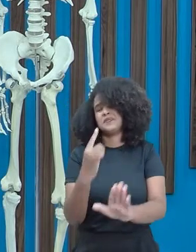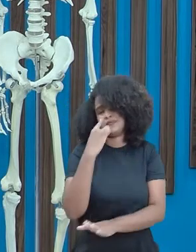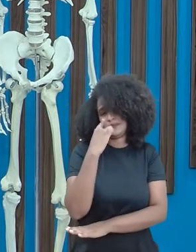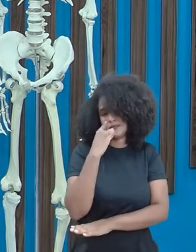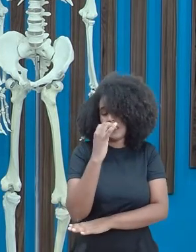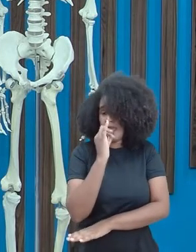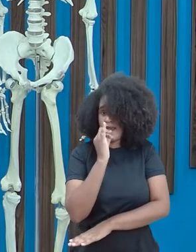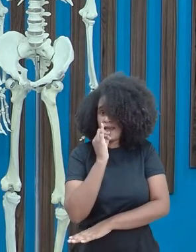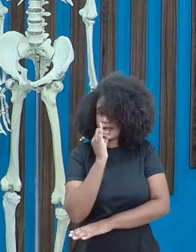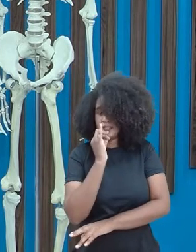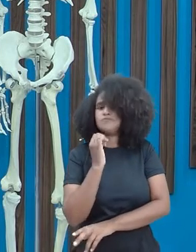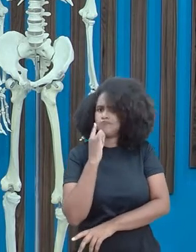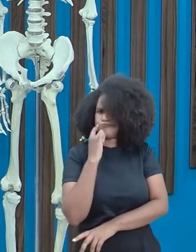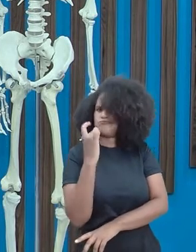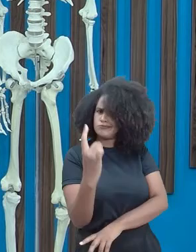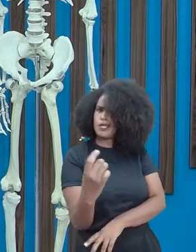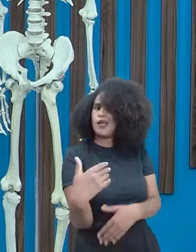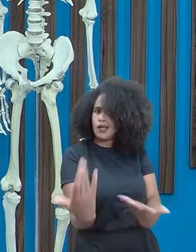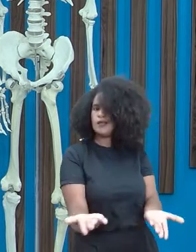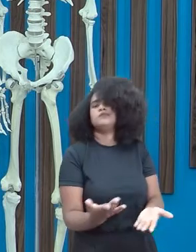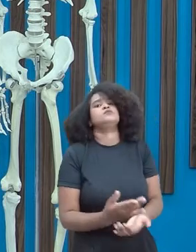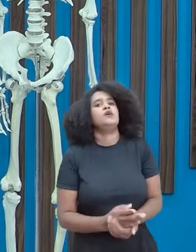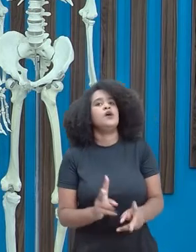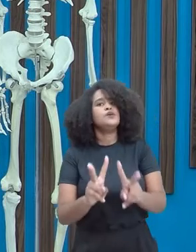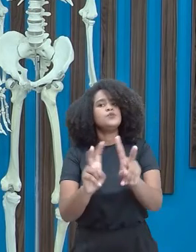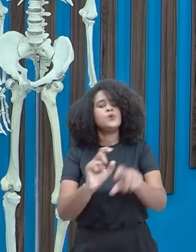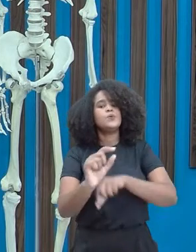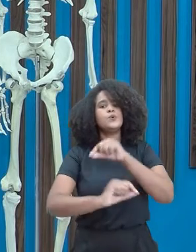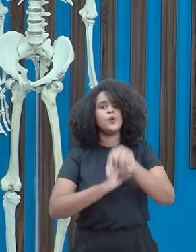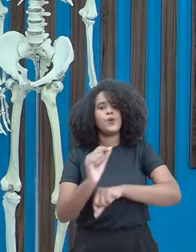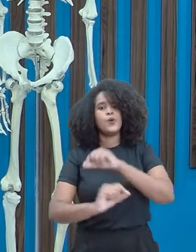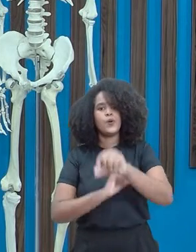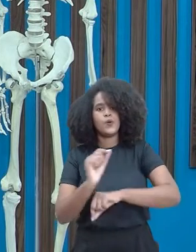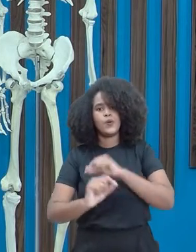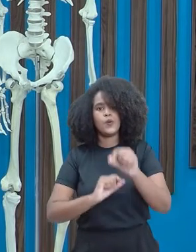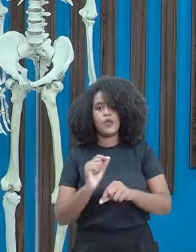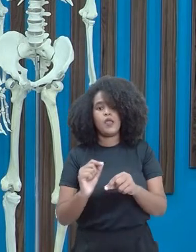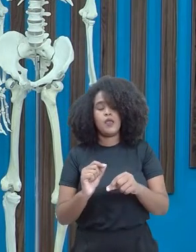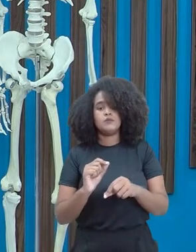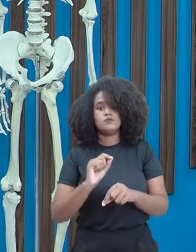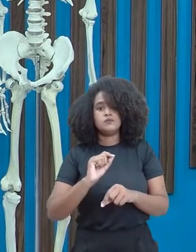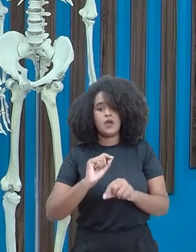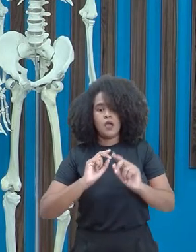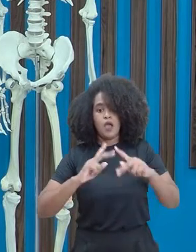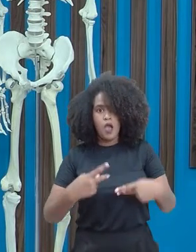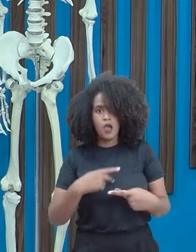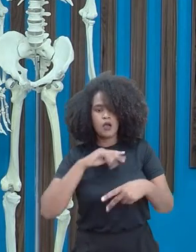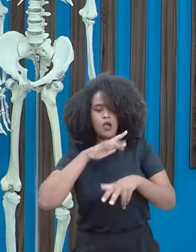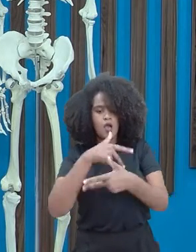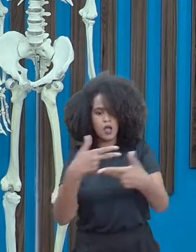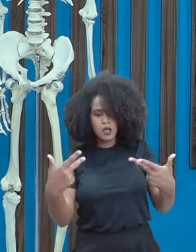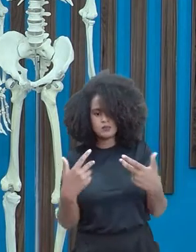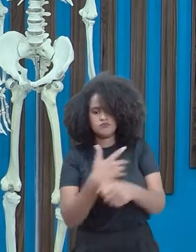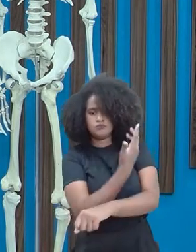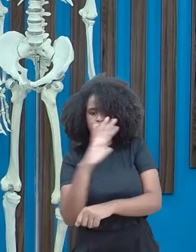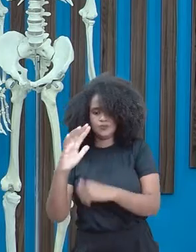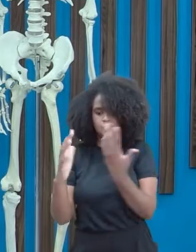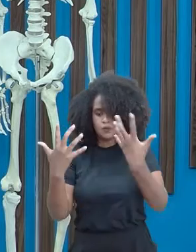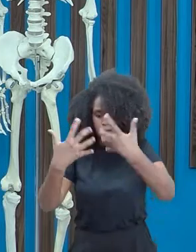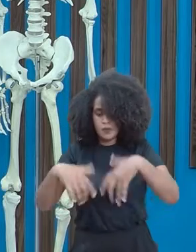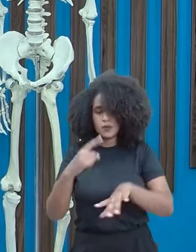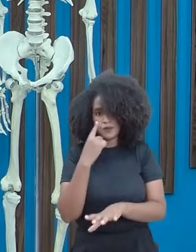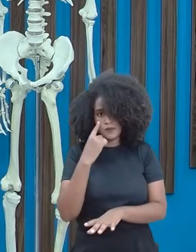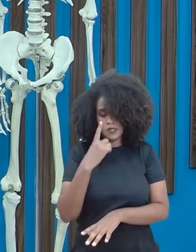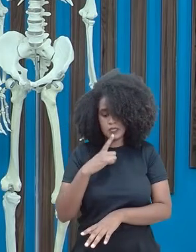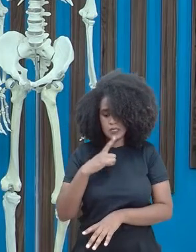um exemplo bem interessante, que ele fala das espécies complexas. Então, para Lamarck, os seres